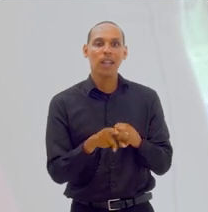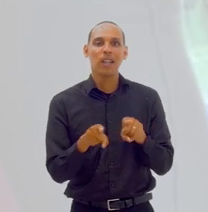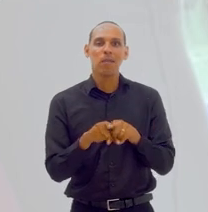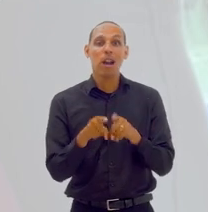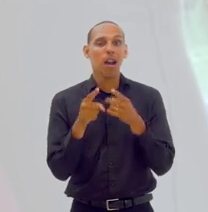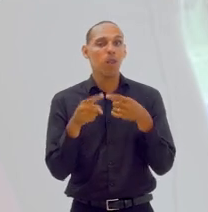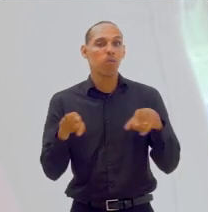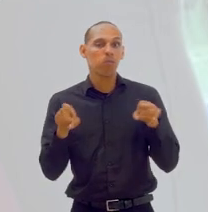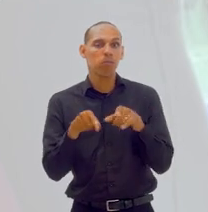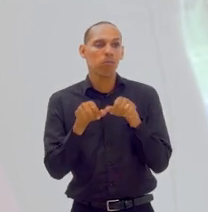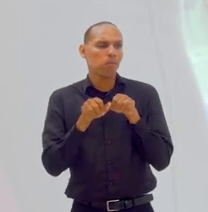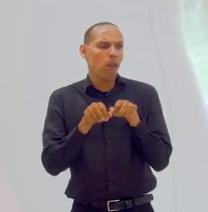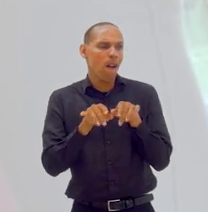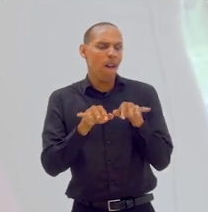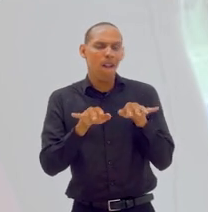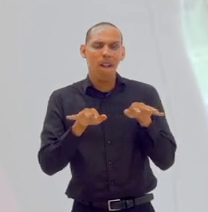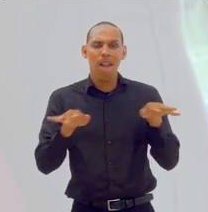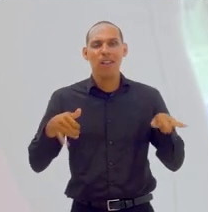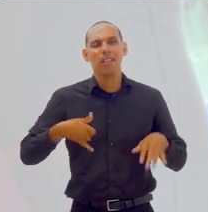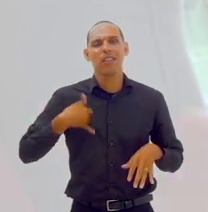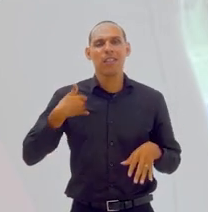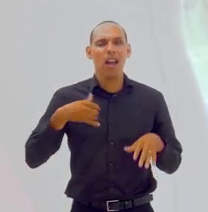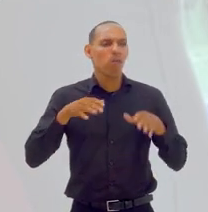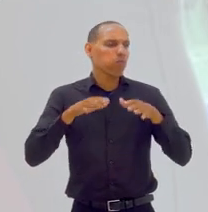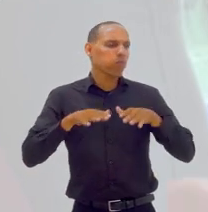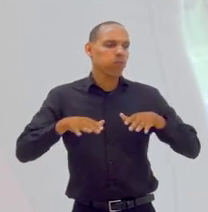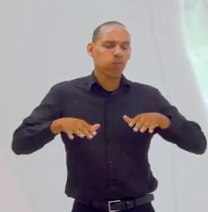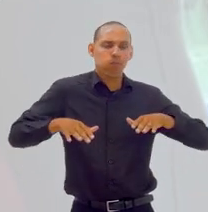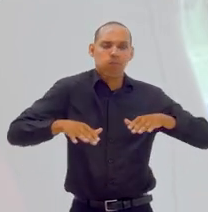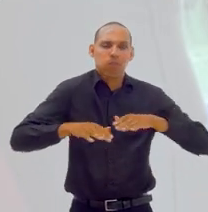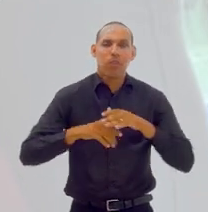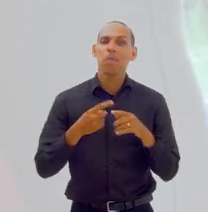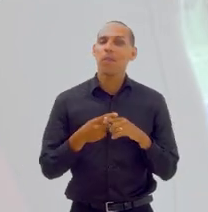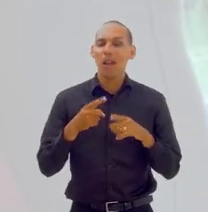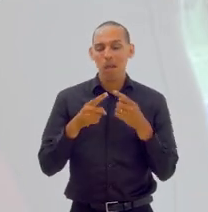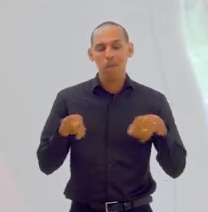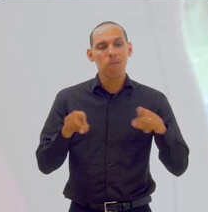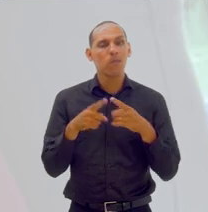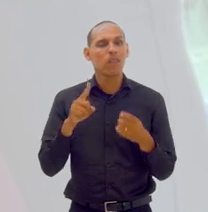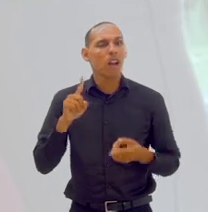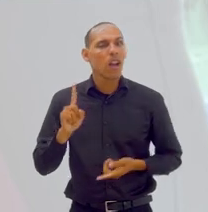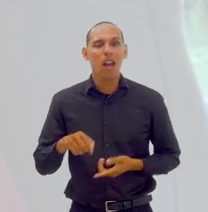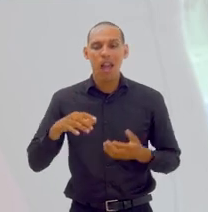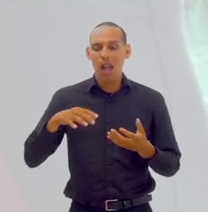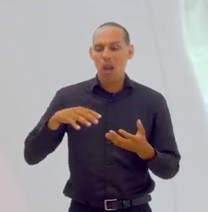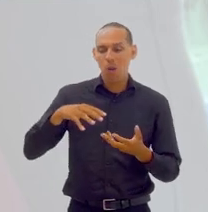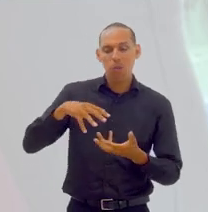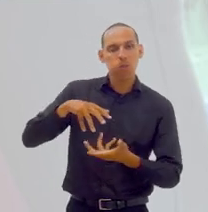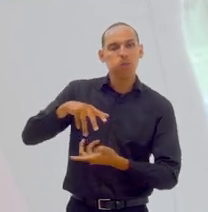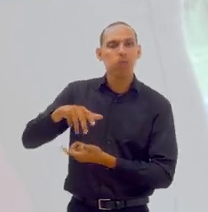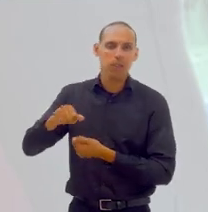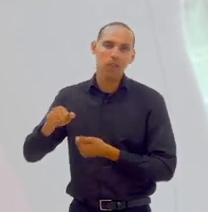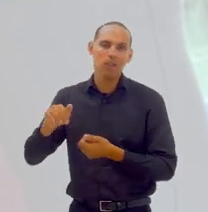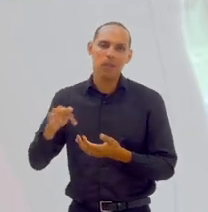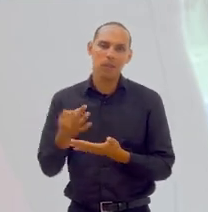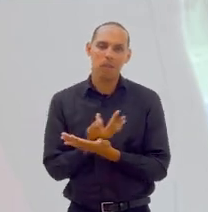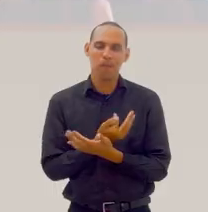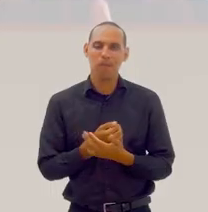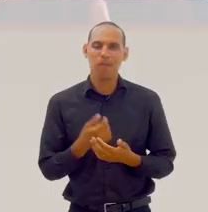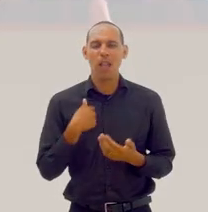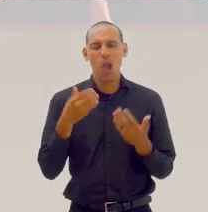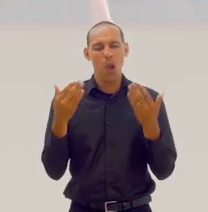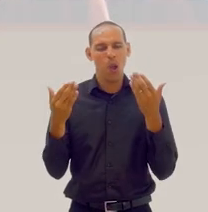a música em todas as faixas etárias. Porque, como eu disse, a música é um fenômeno universal. Eu até faço